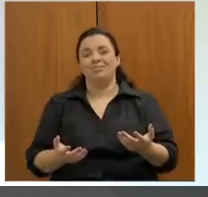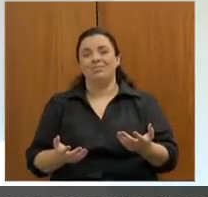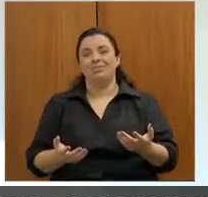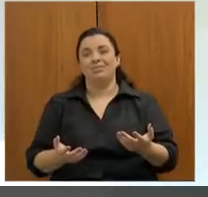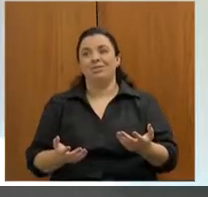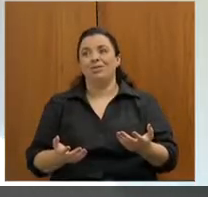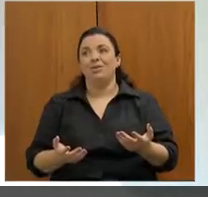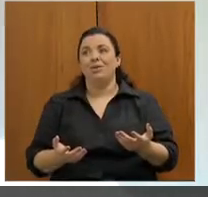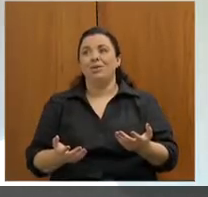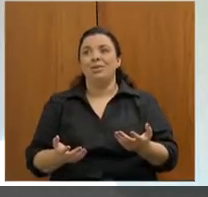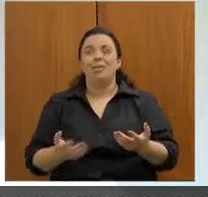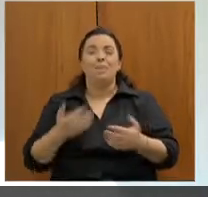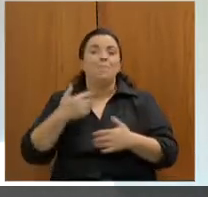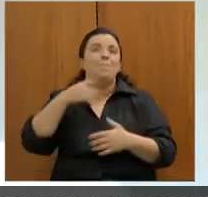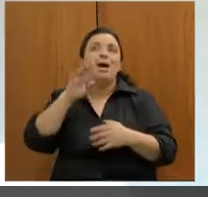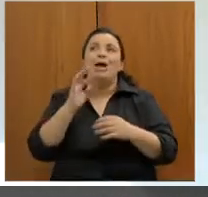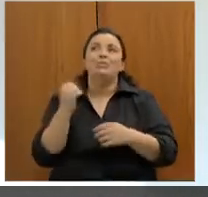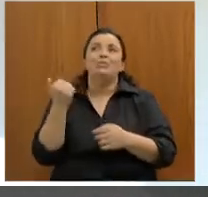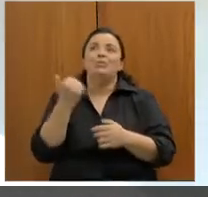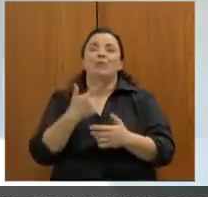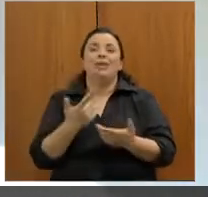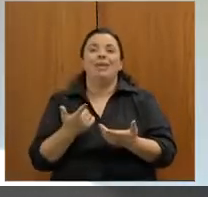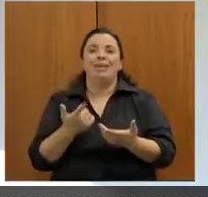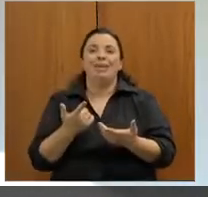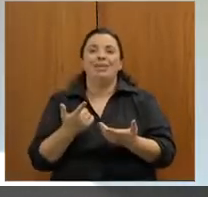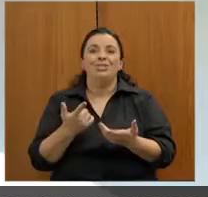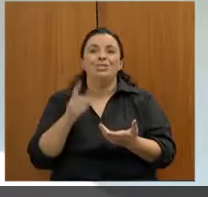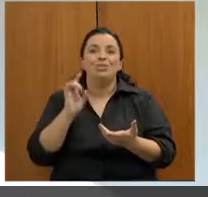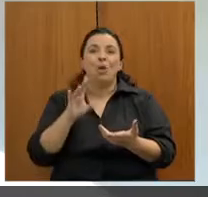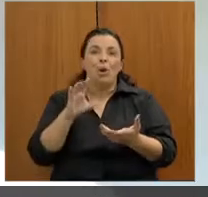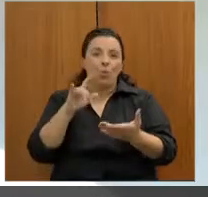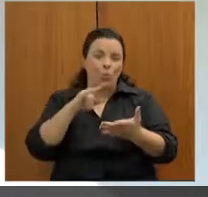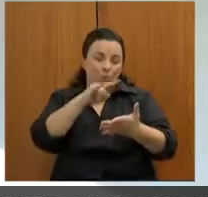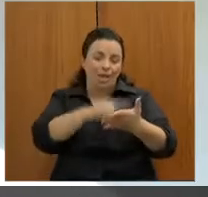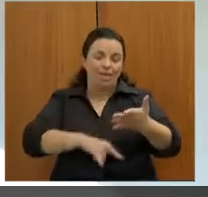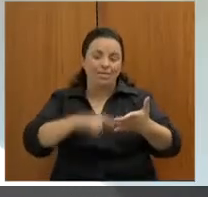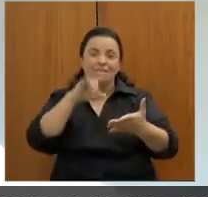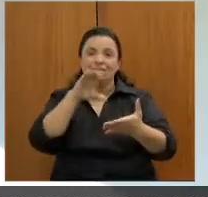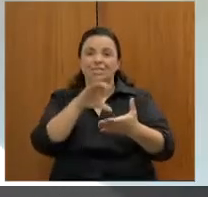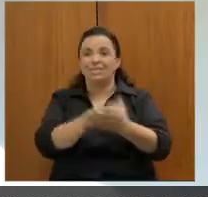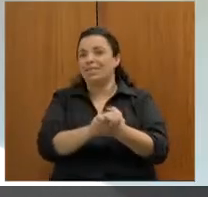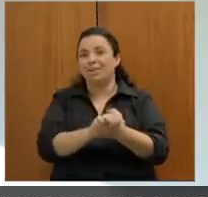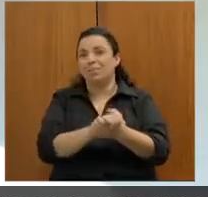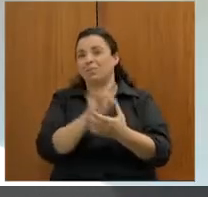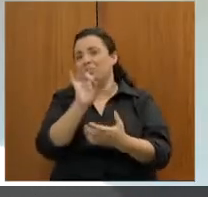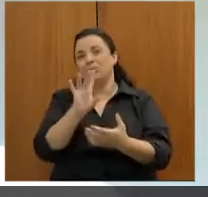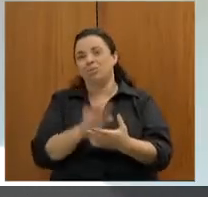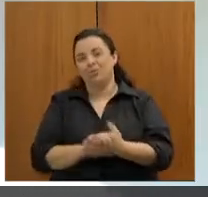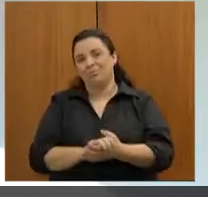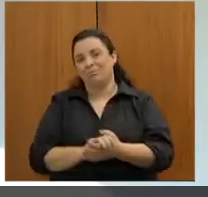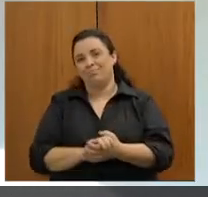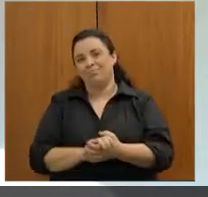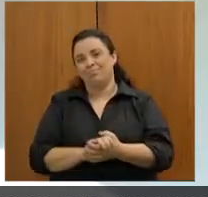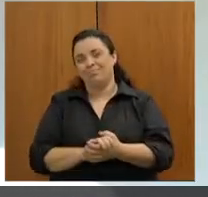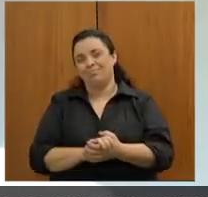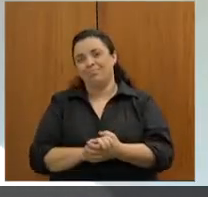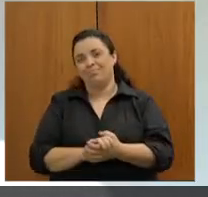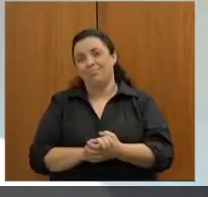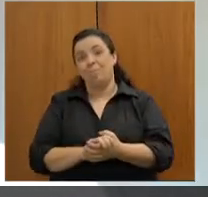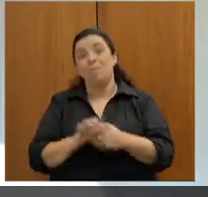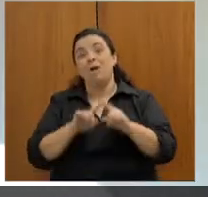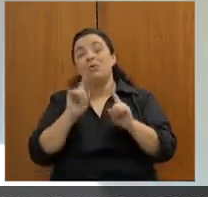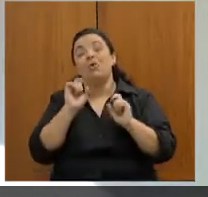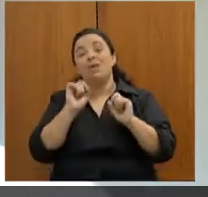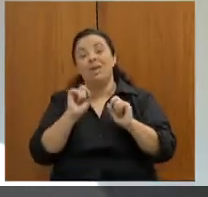contrato de contrato de casamento é mas é subordinam